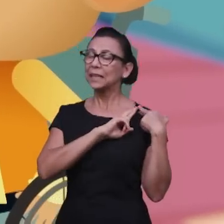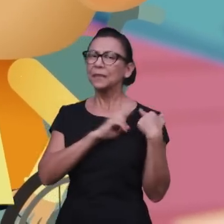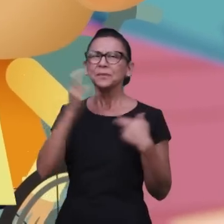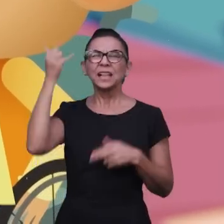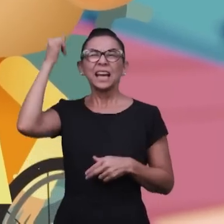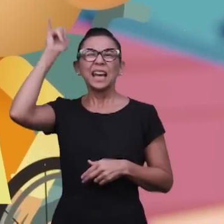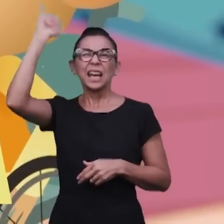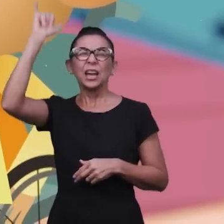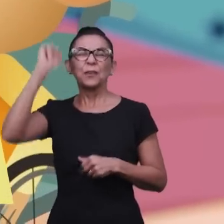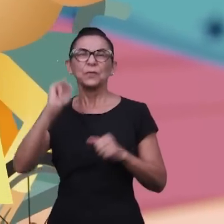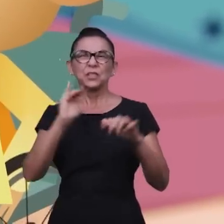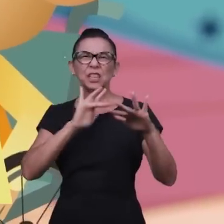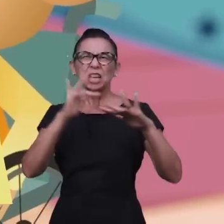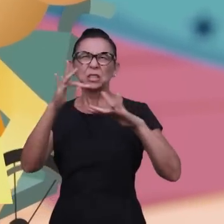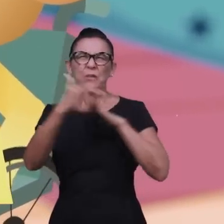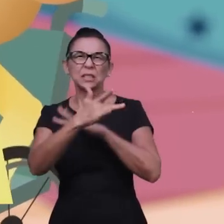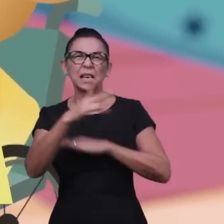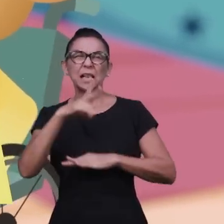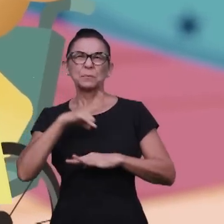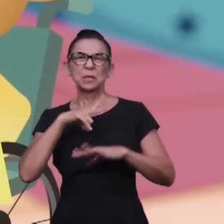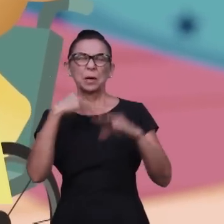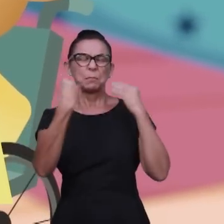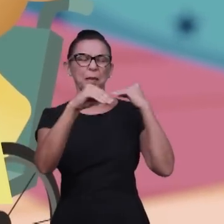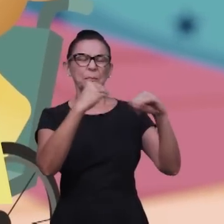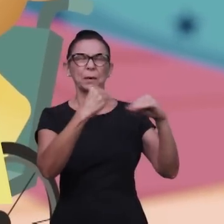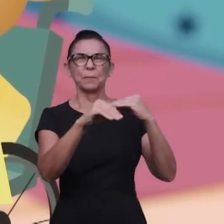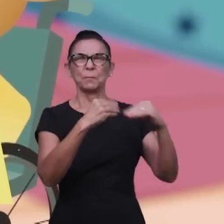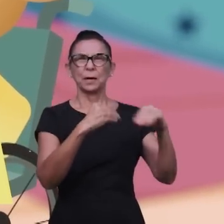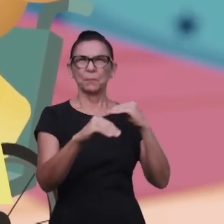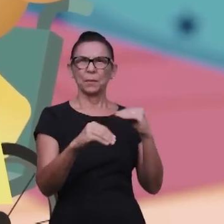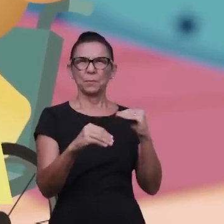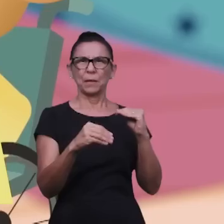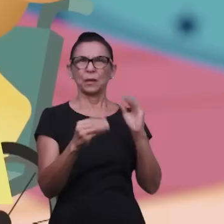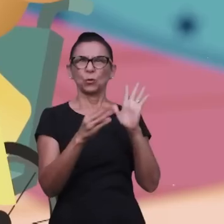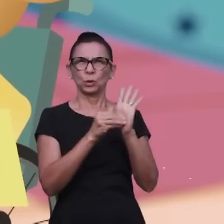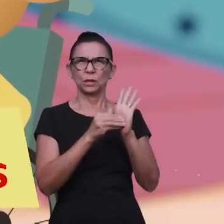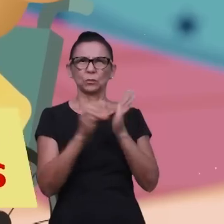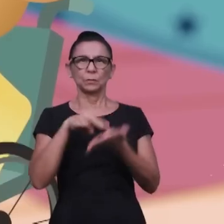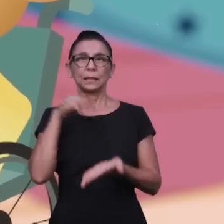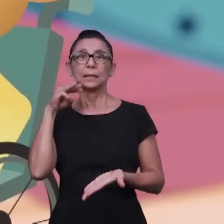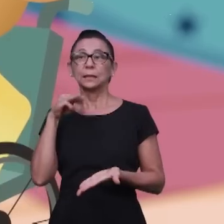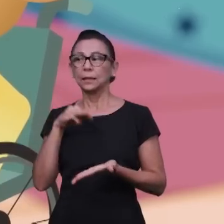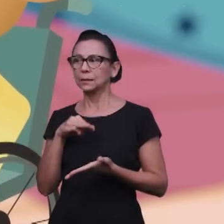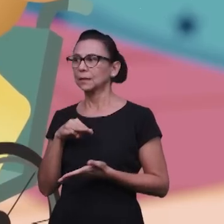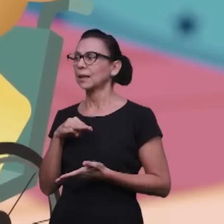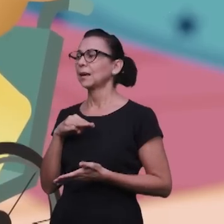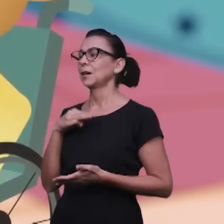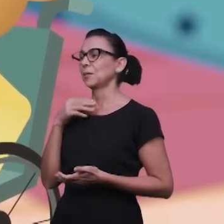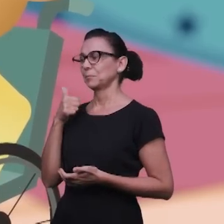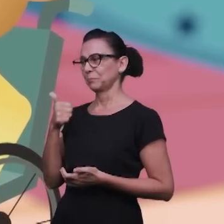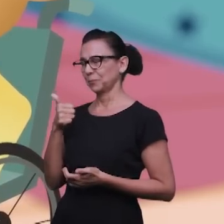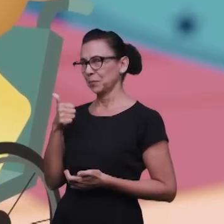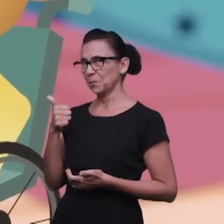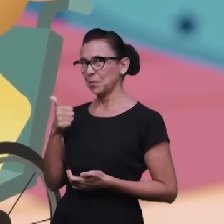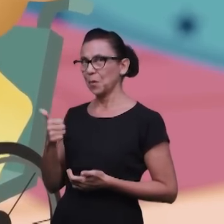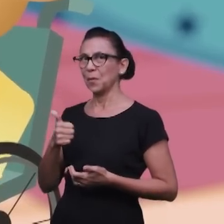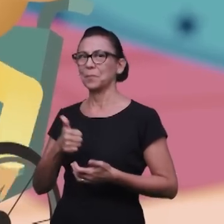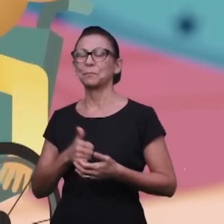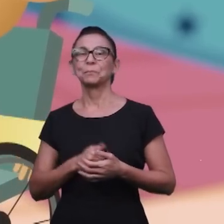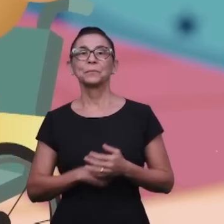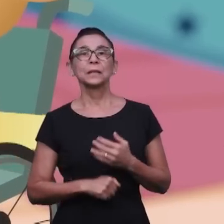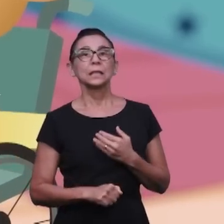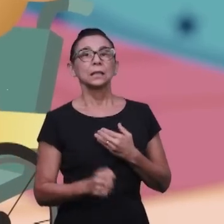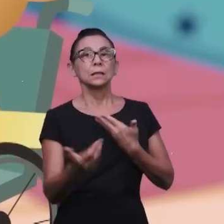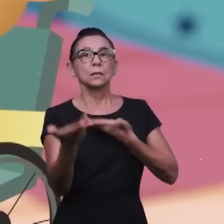criar canais abertos e postar conteúdos em suas contas particulares. Muito bem, Elo. Se cada um contribuir,